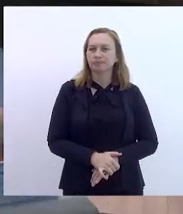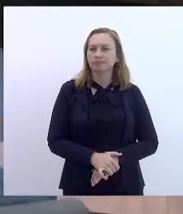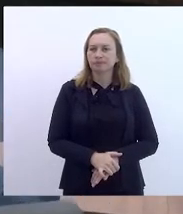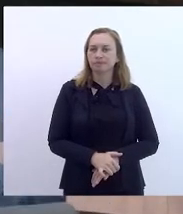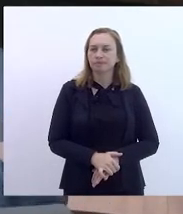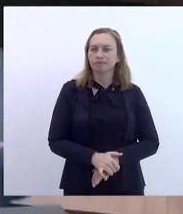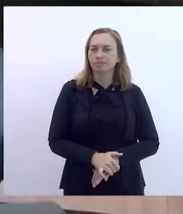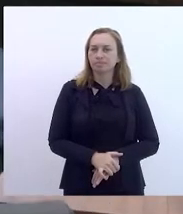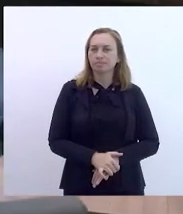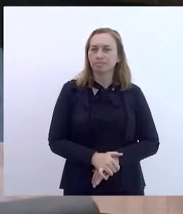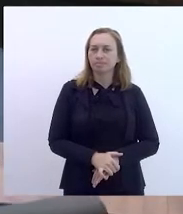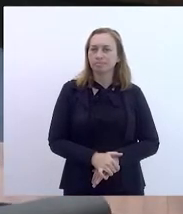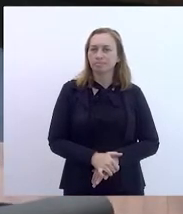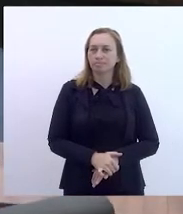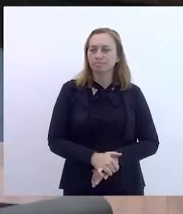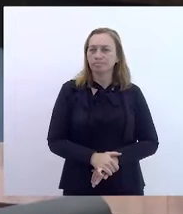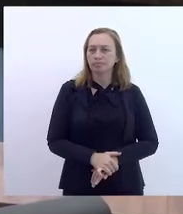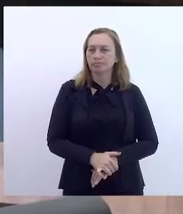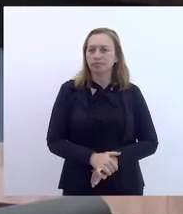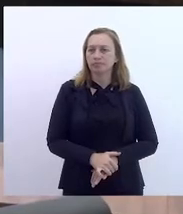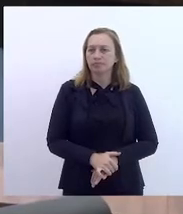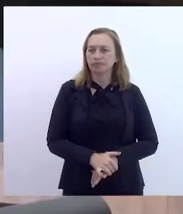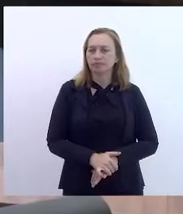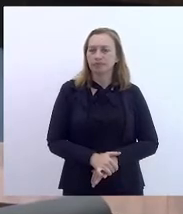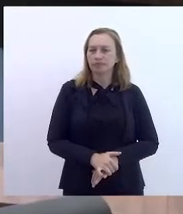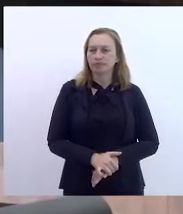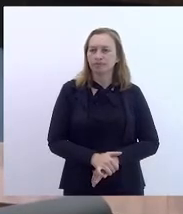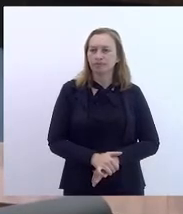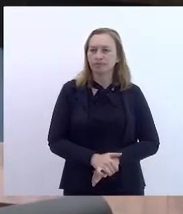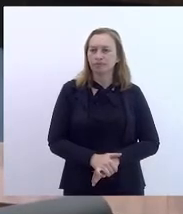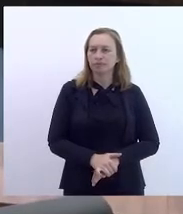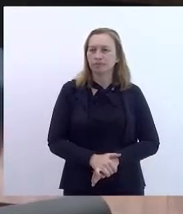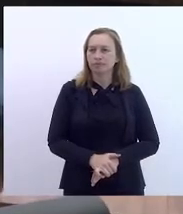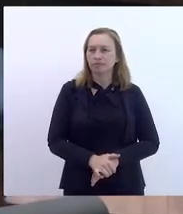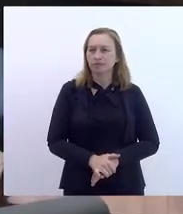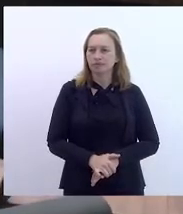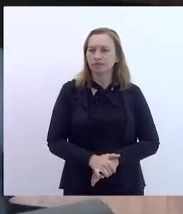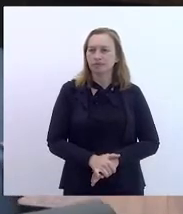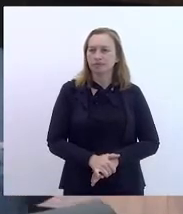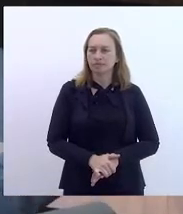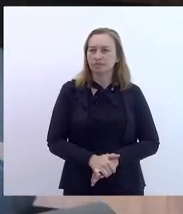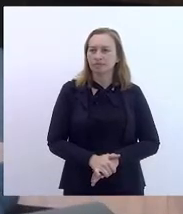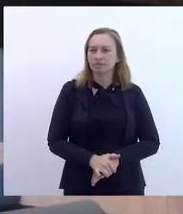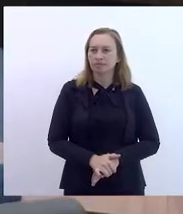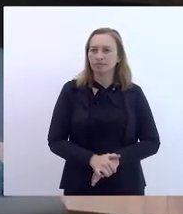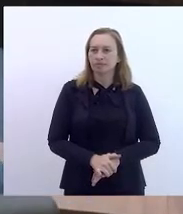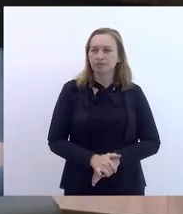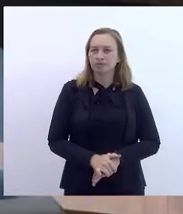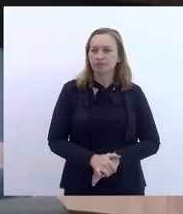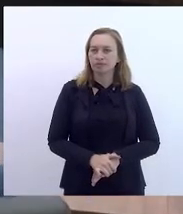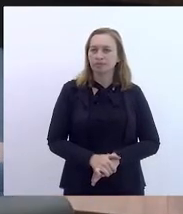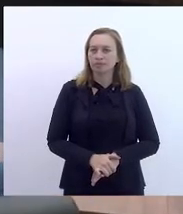E aí E aí oi oi oi